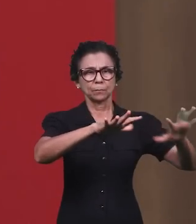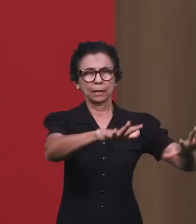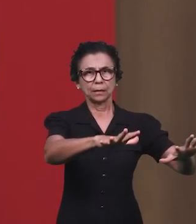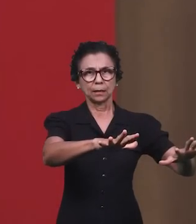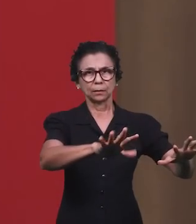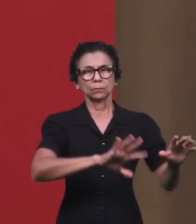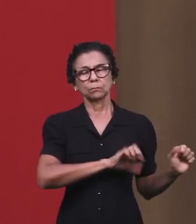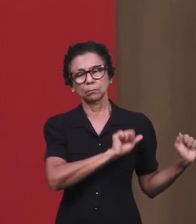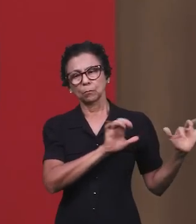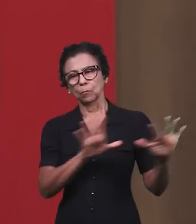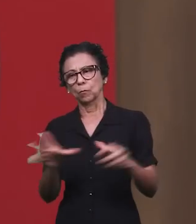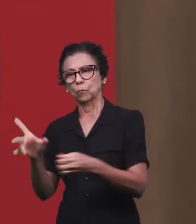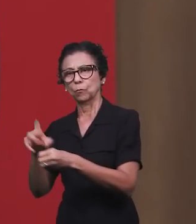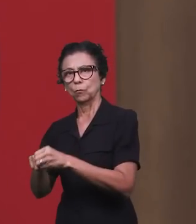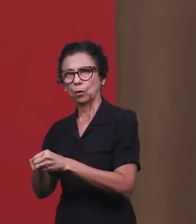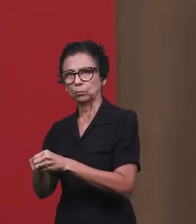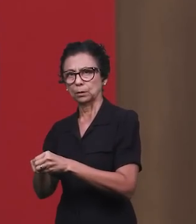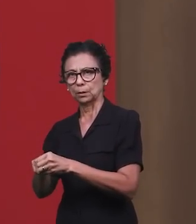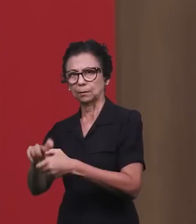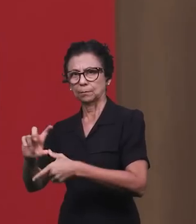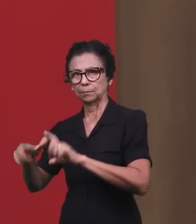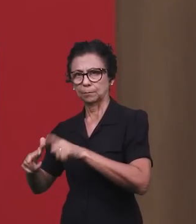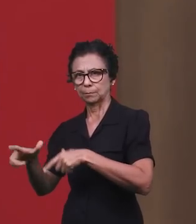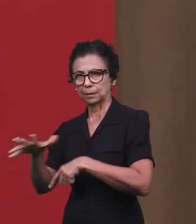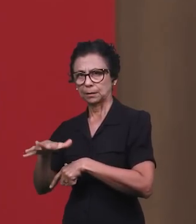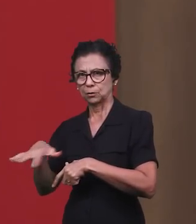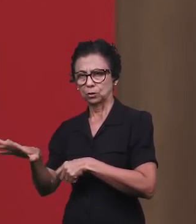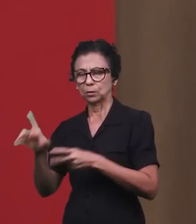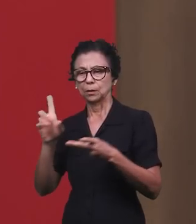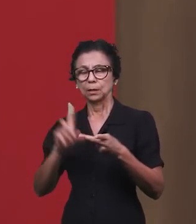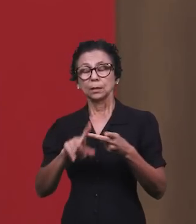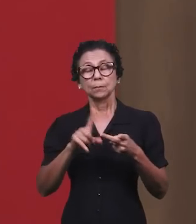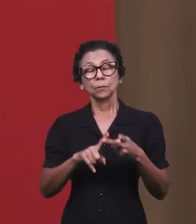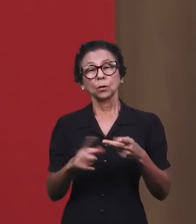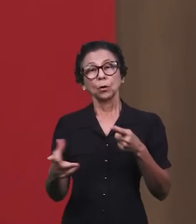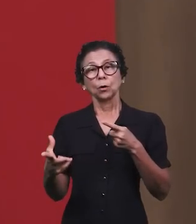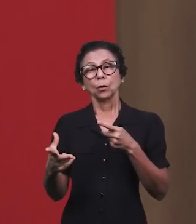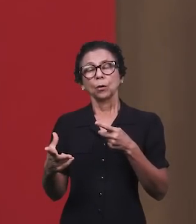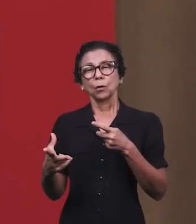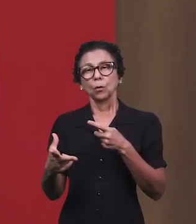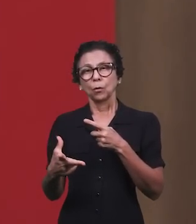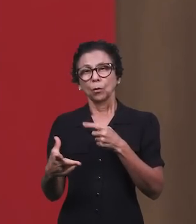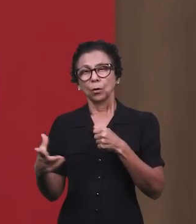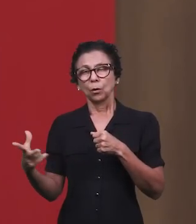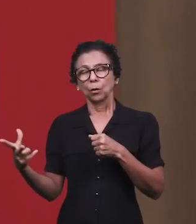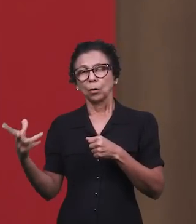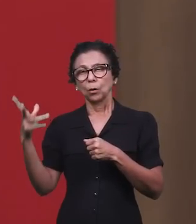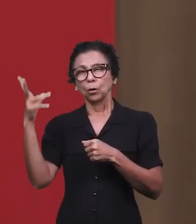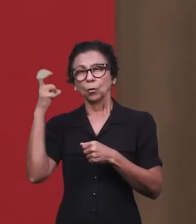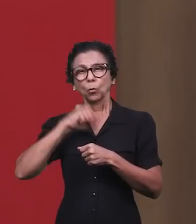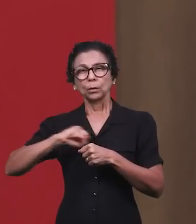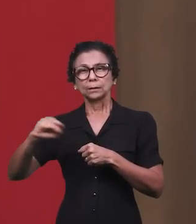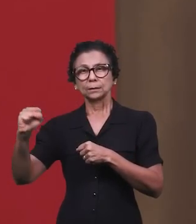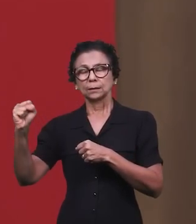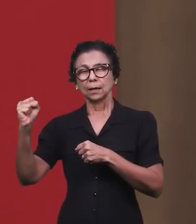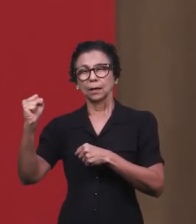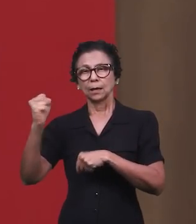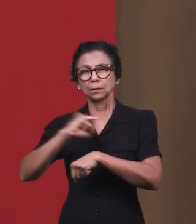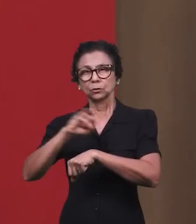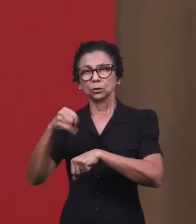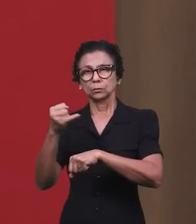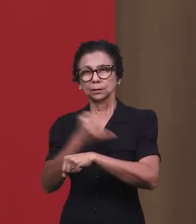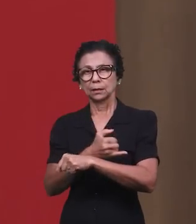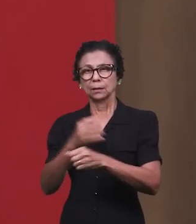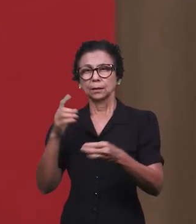Segundo, Israel conquistar a cidade velha de Jerusalém. E terceiro, conquistar o lugar do templo e